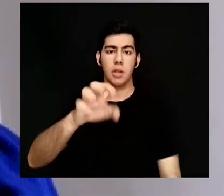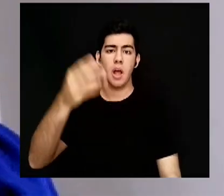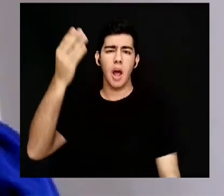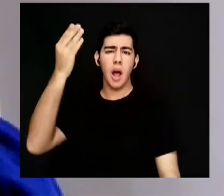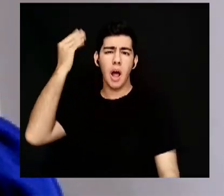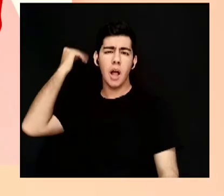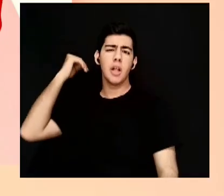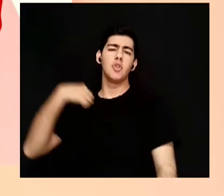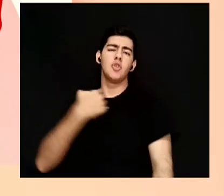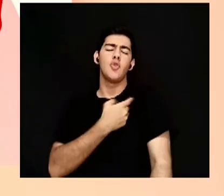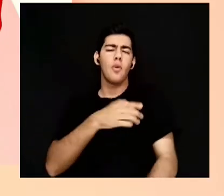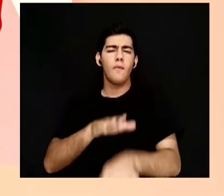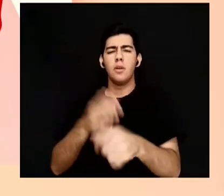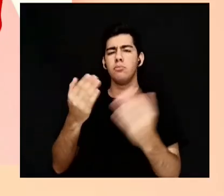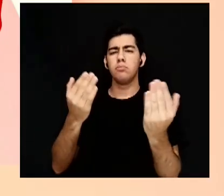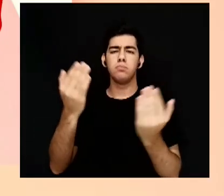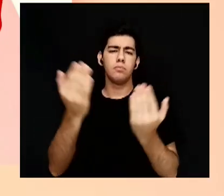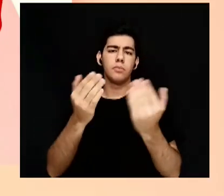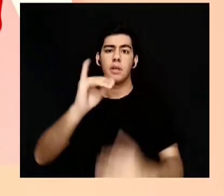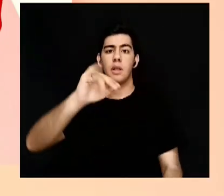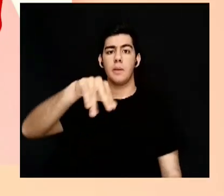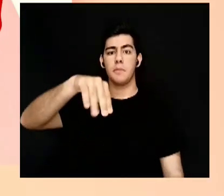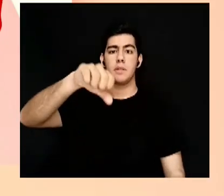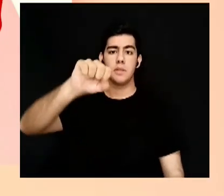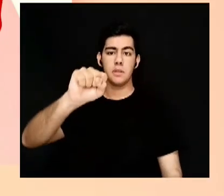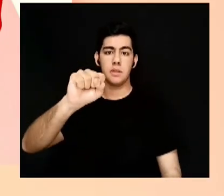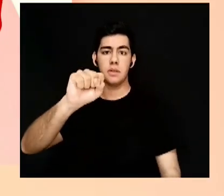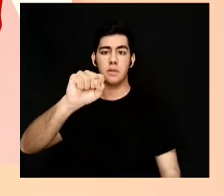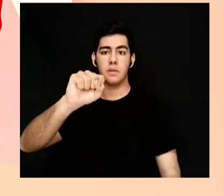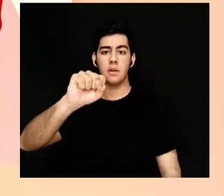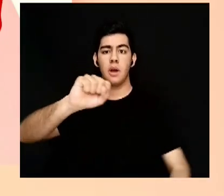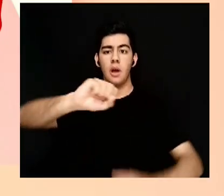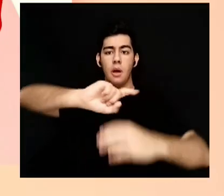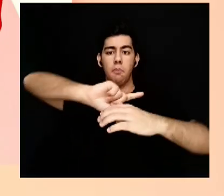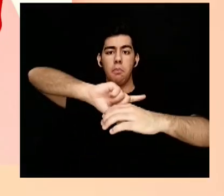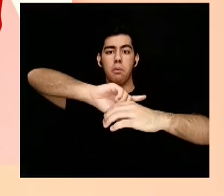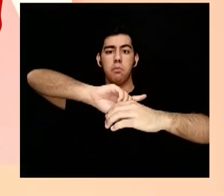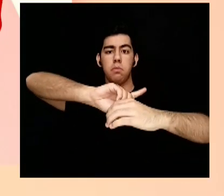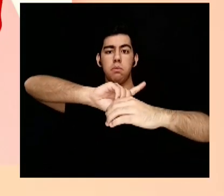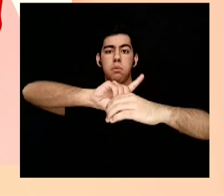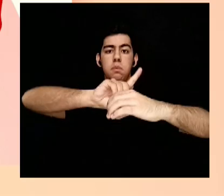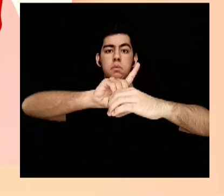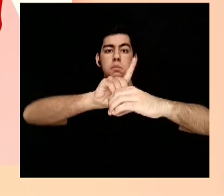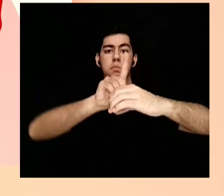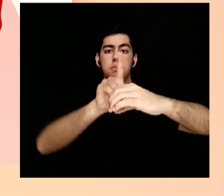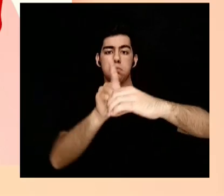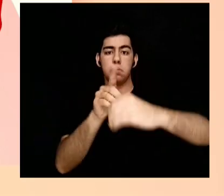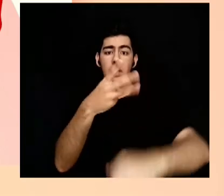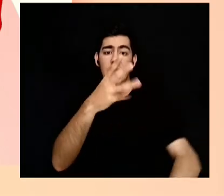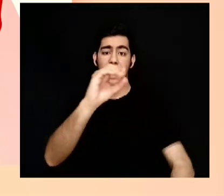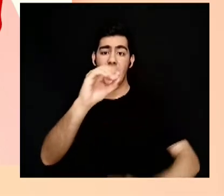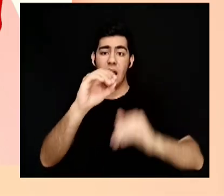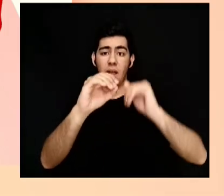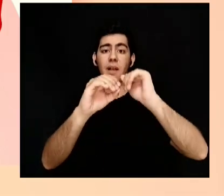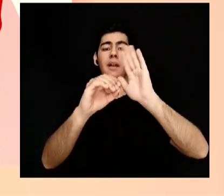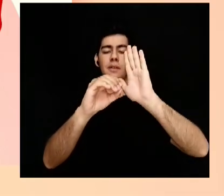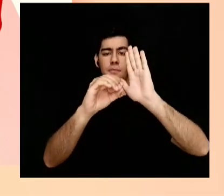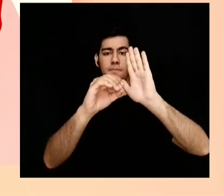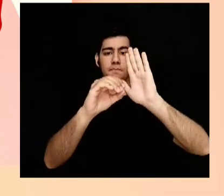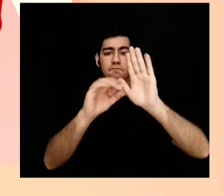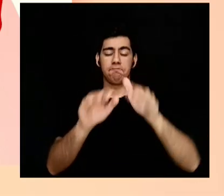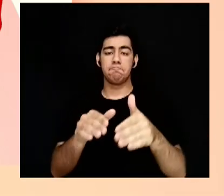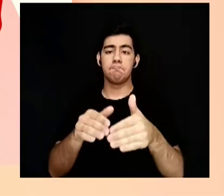de 30, tá? Que era o peso sobre a altura elevado a 2, acima de 30. Recentemente, um grupo de